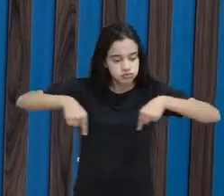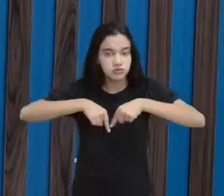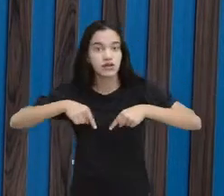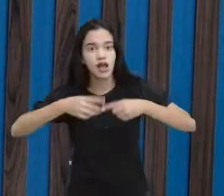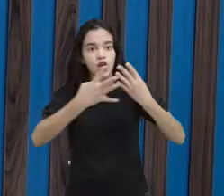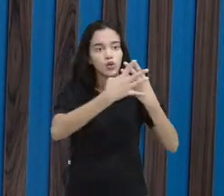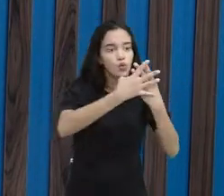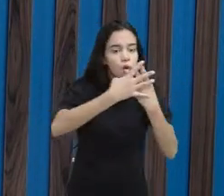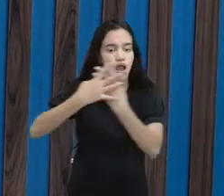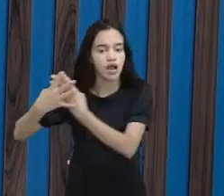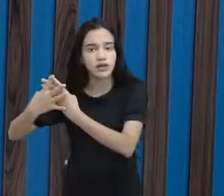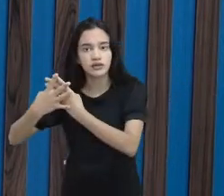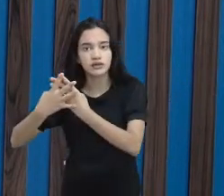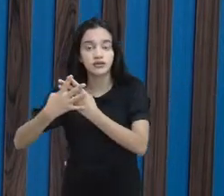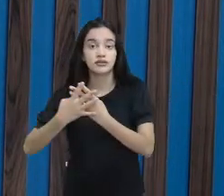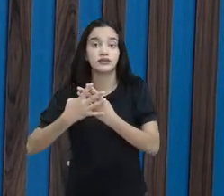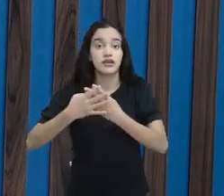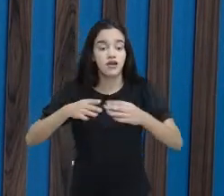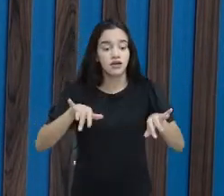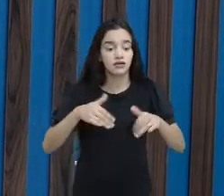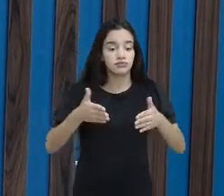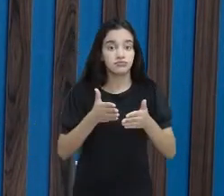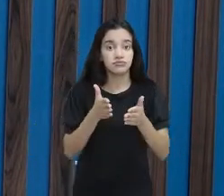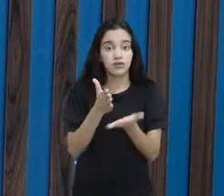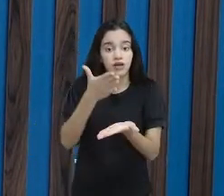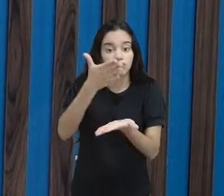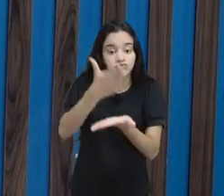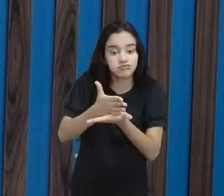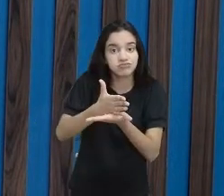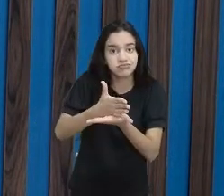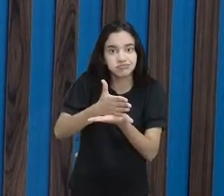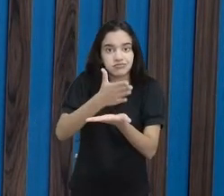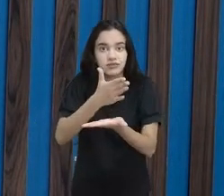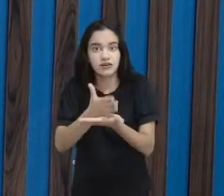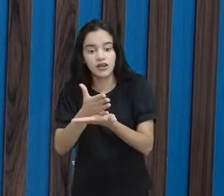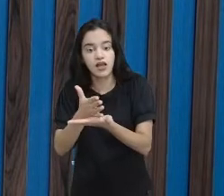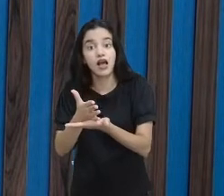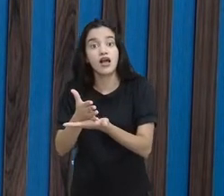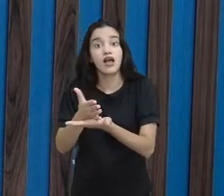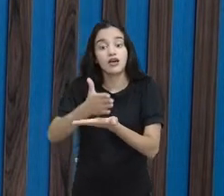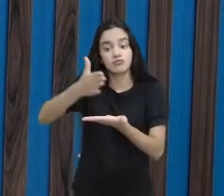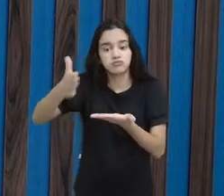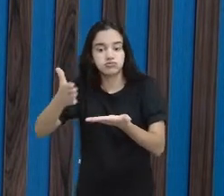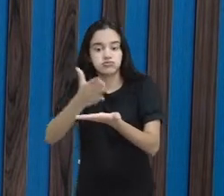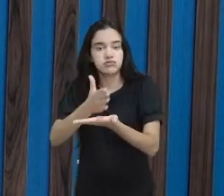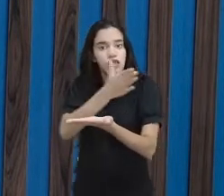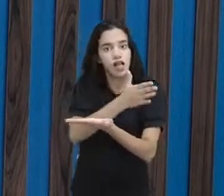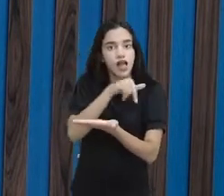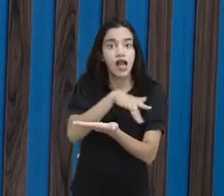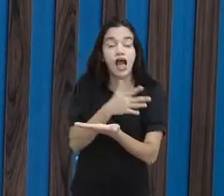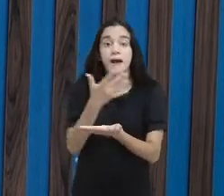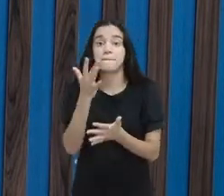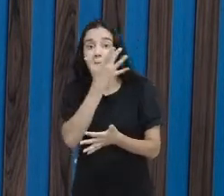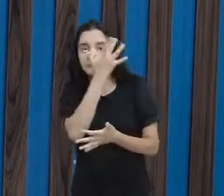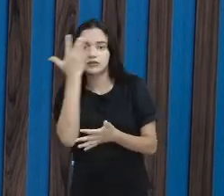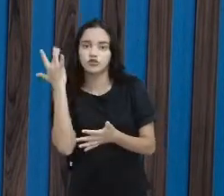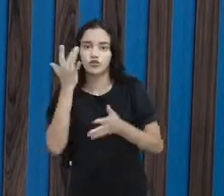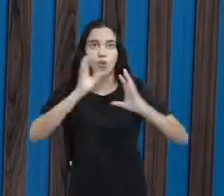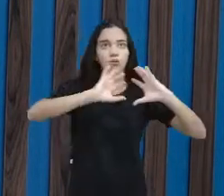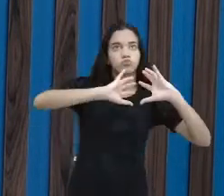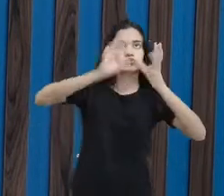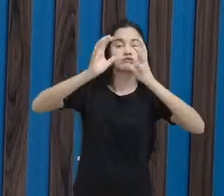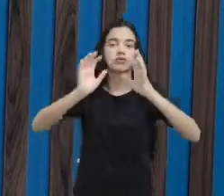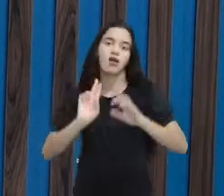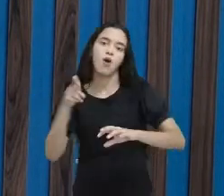os adversários, né, os jogadores, atletas, façam a transposição, né, um lançamento ou